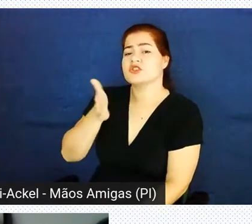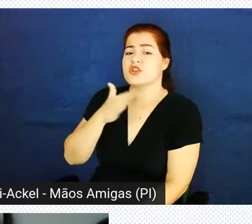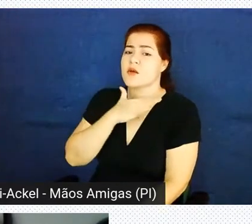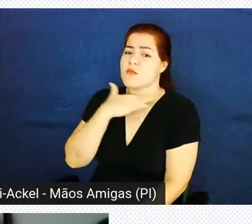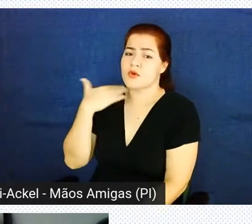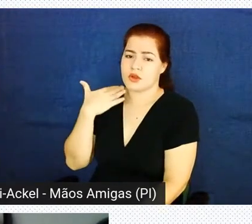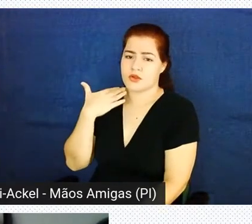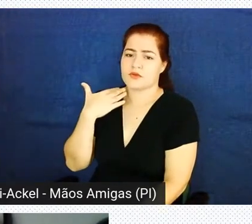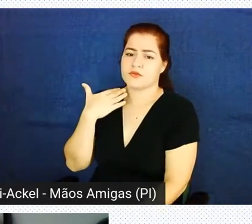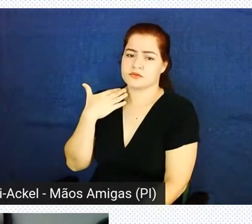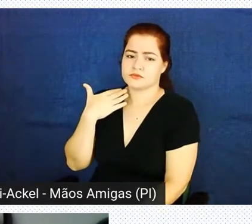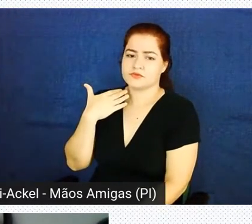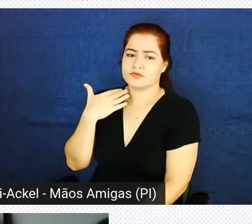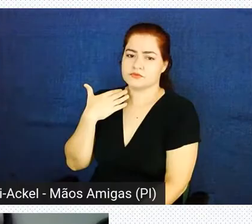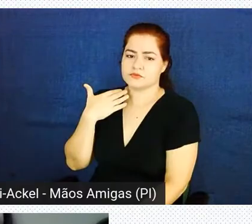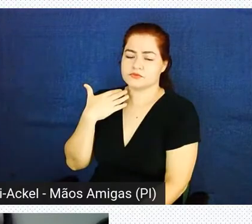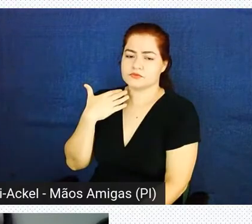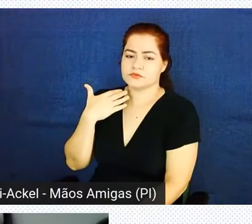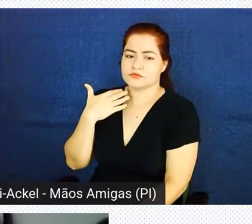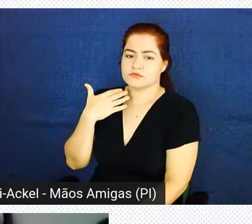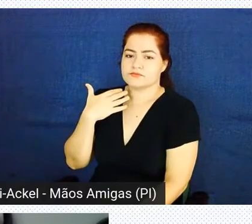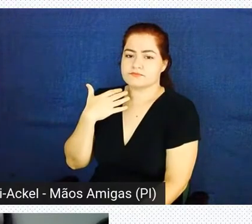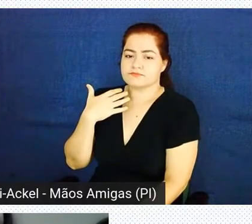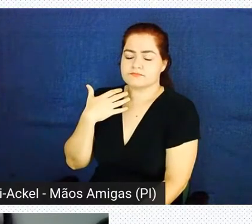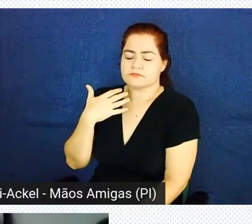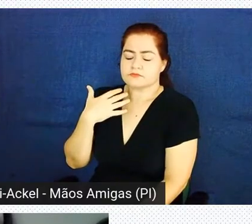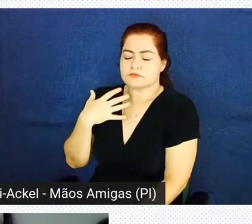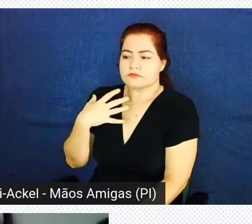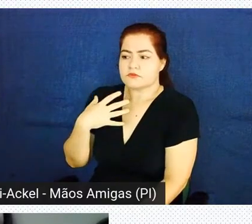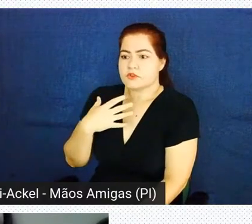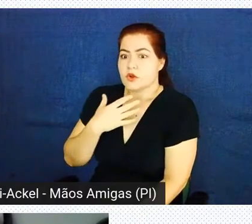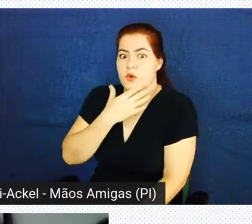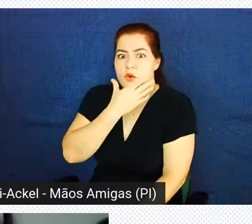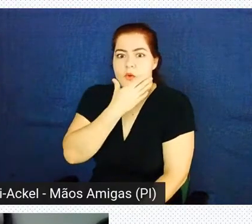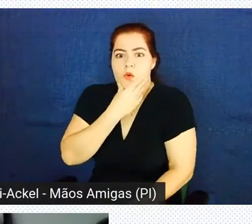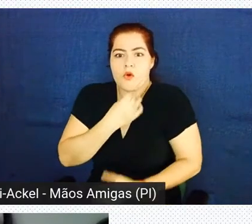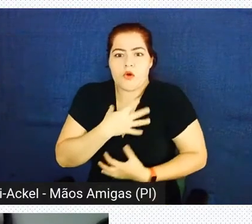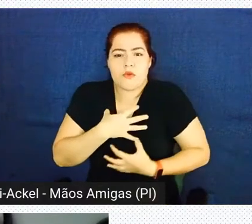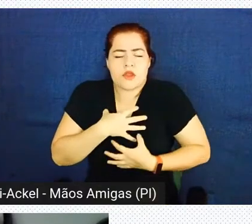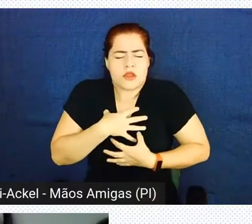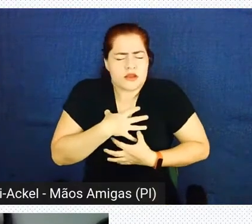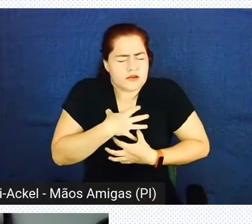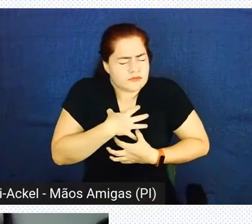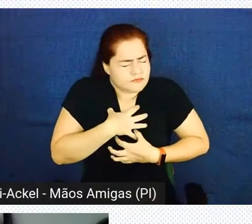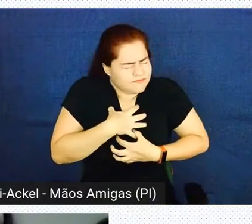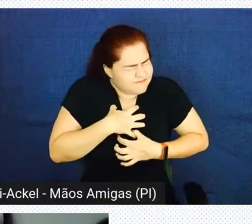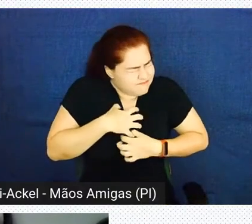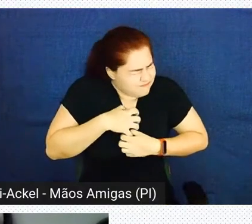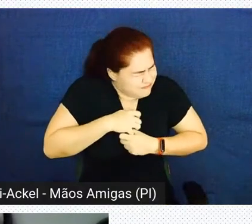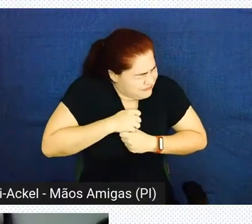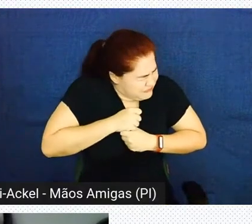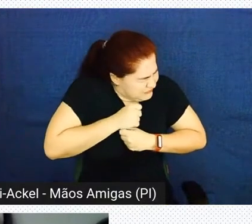morrido. Uma imensa dor tomou conta do coração aflito daquele pai.